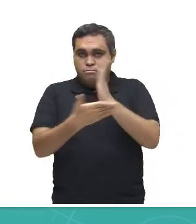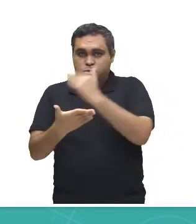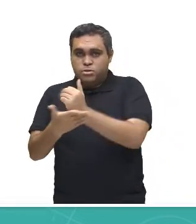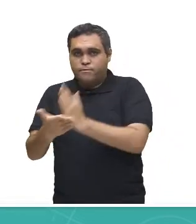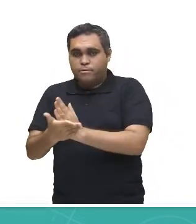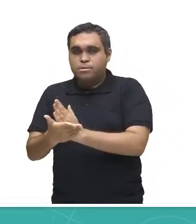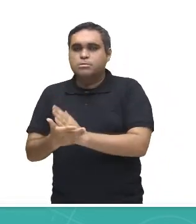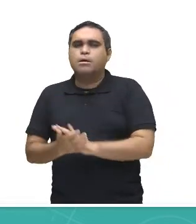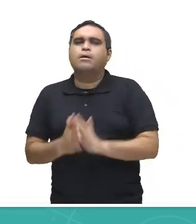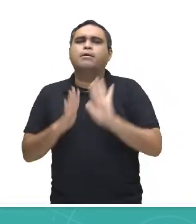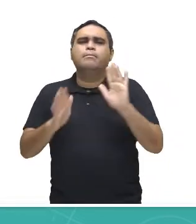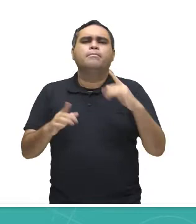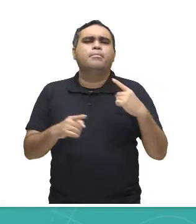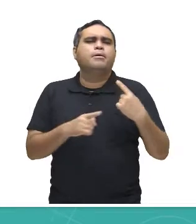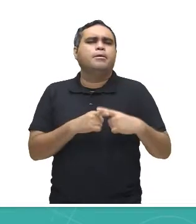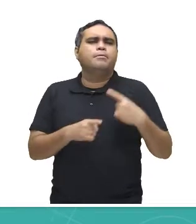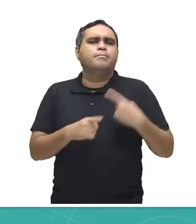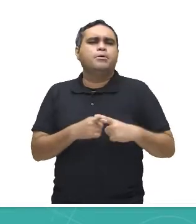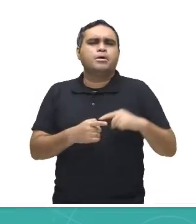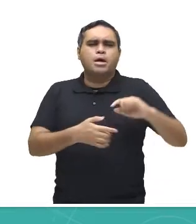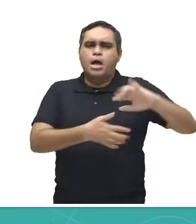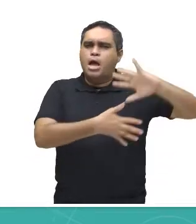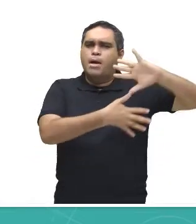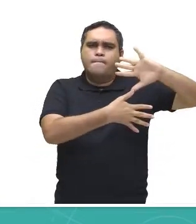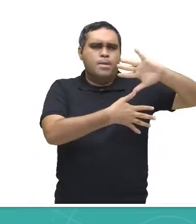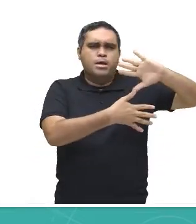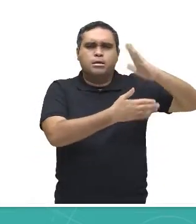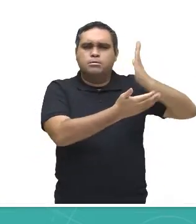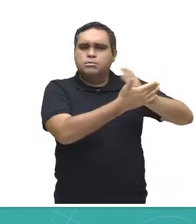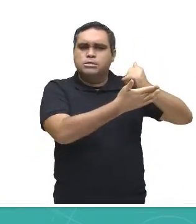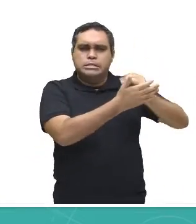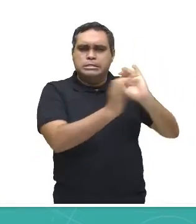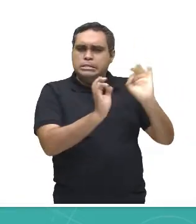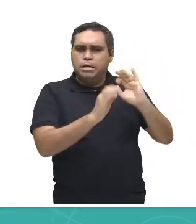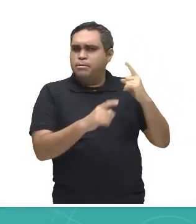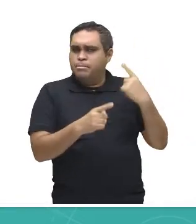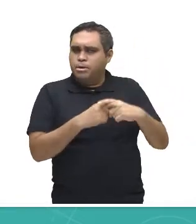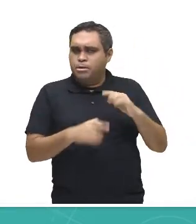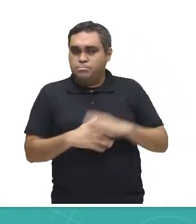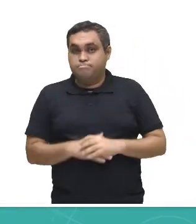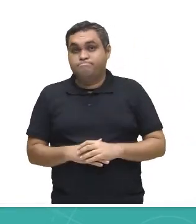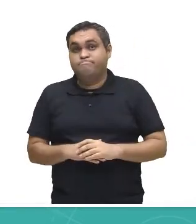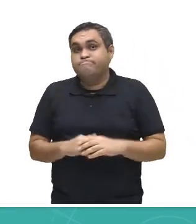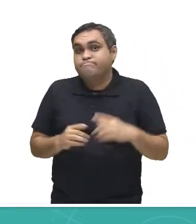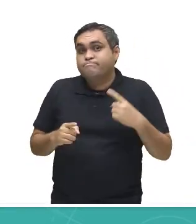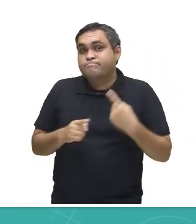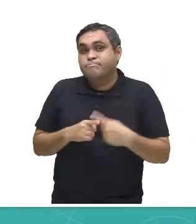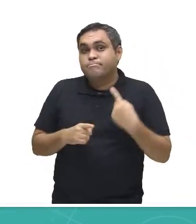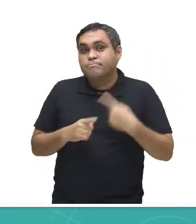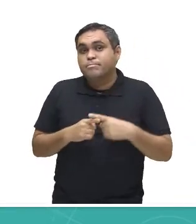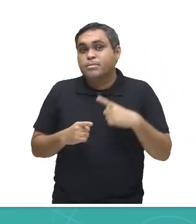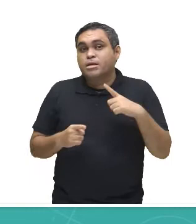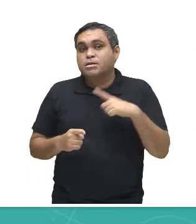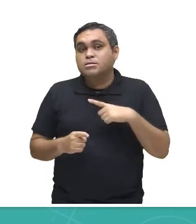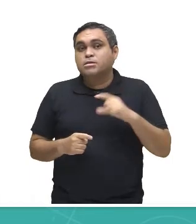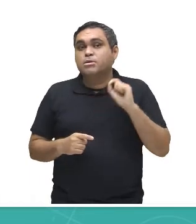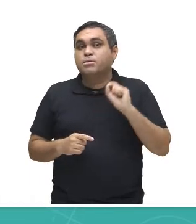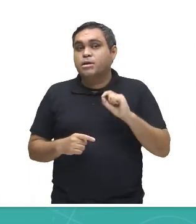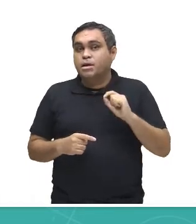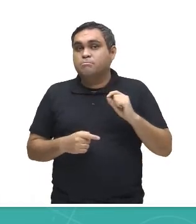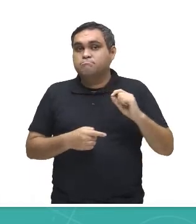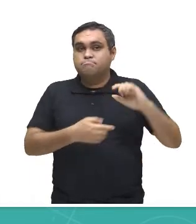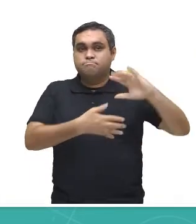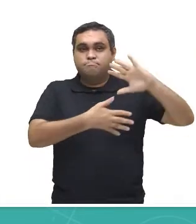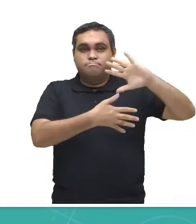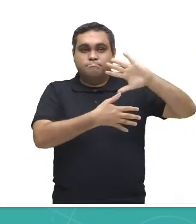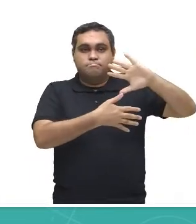por que eles não fizeram isso com a América? Porque no meio do caminho existia ali os Estados